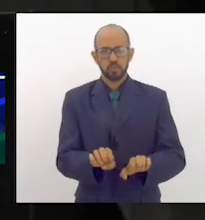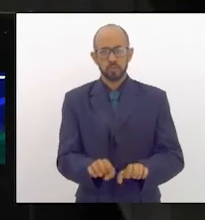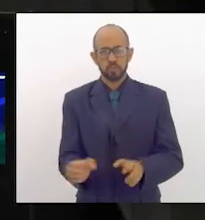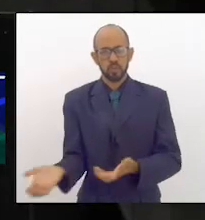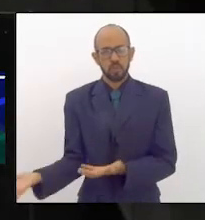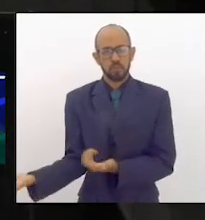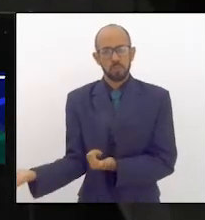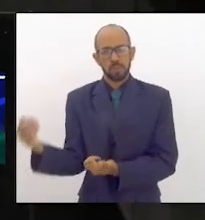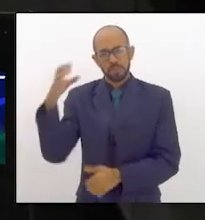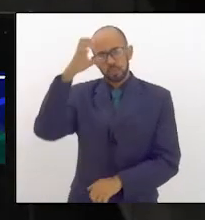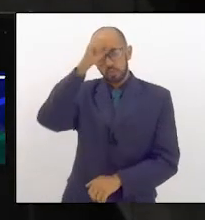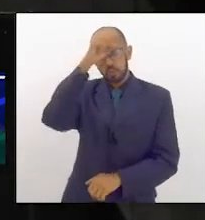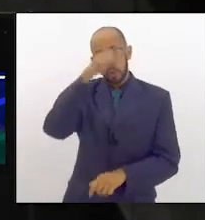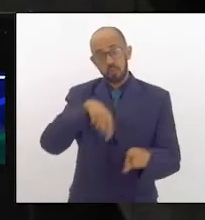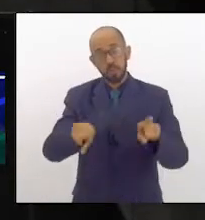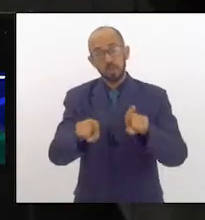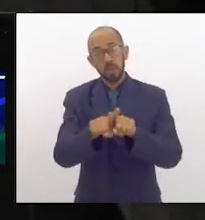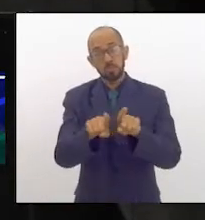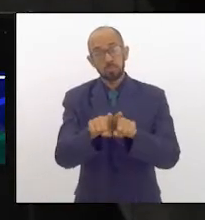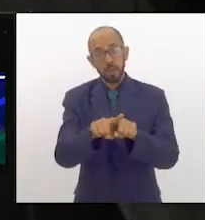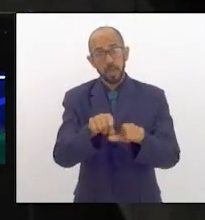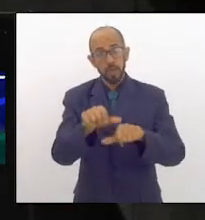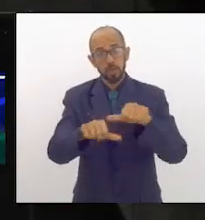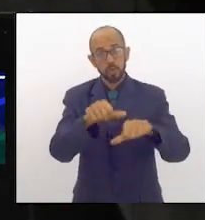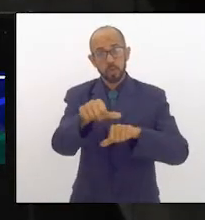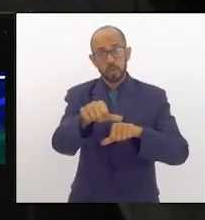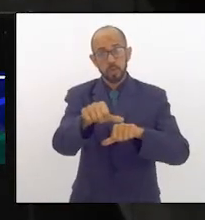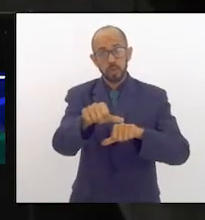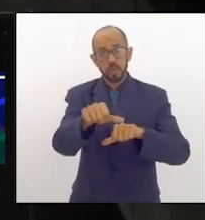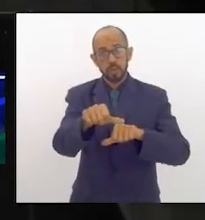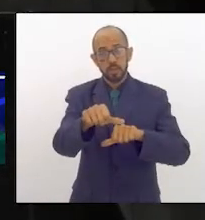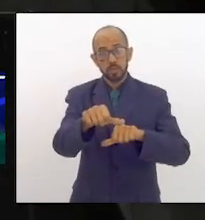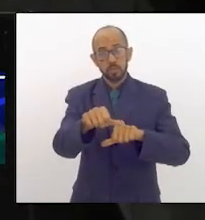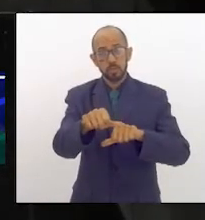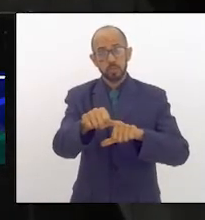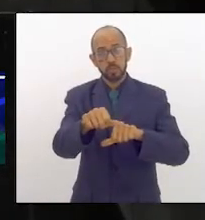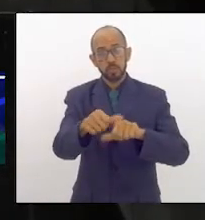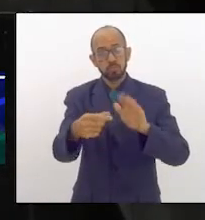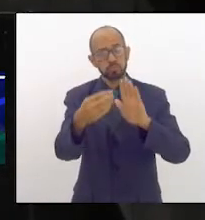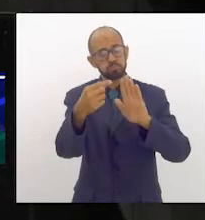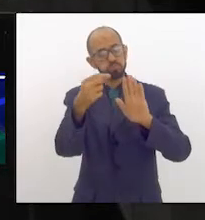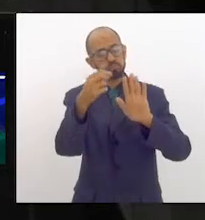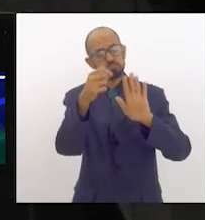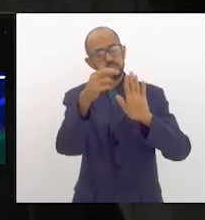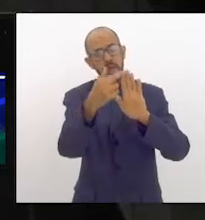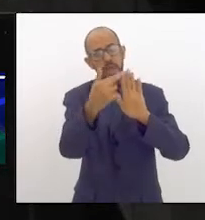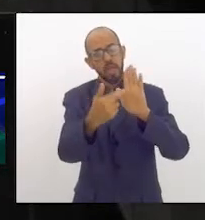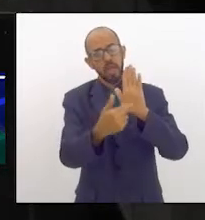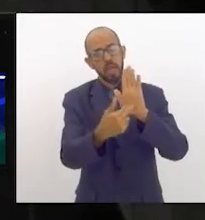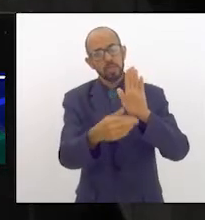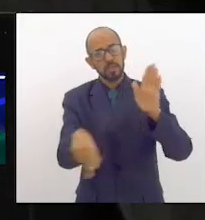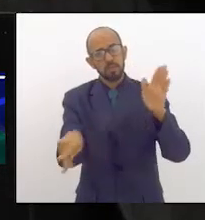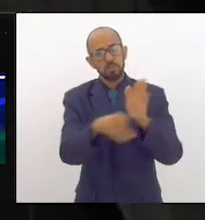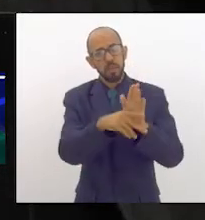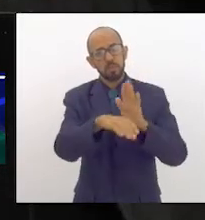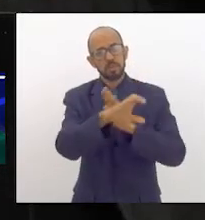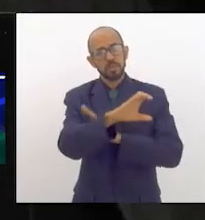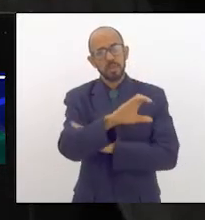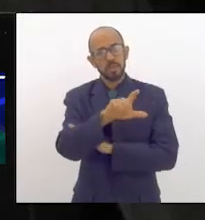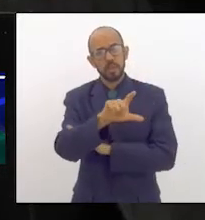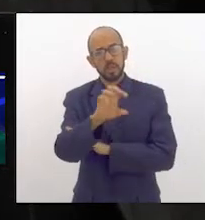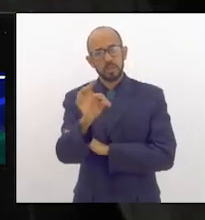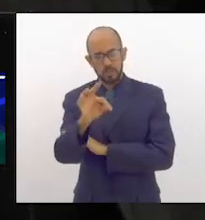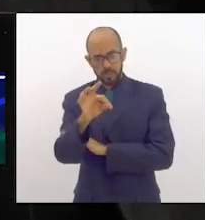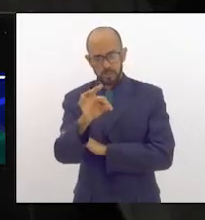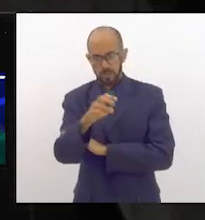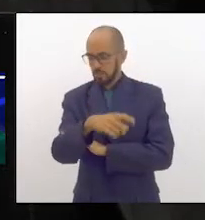Jovem Aprendiz é bem alterando dispositivos da própria CLT nem preciso